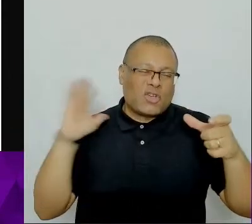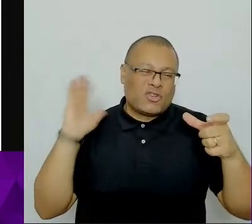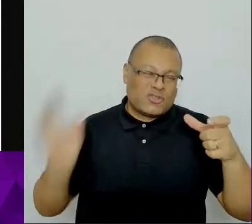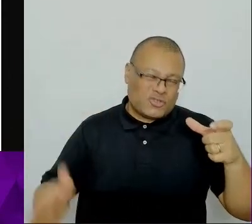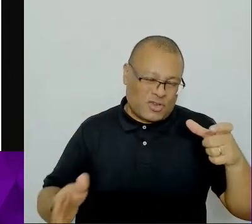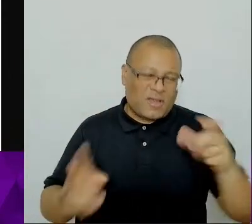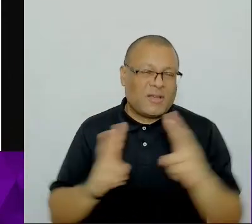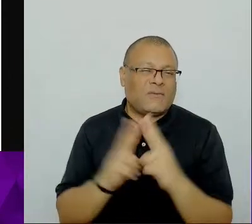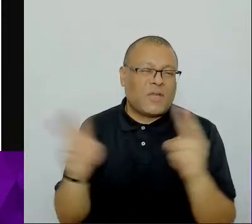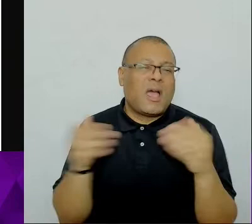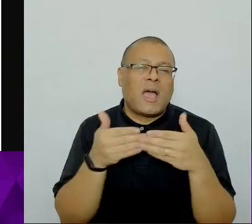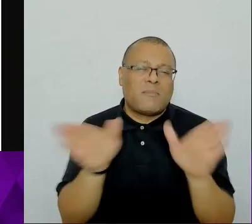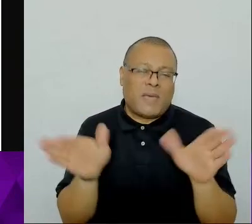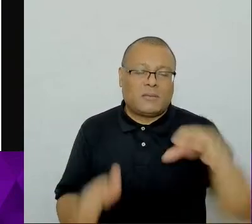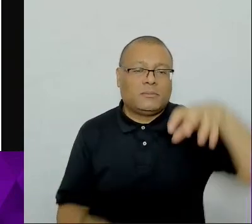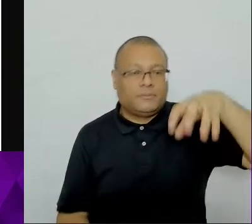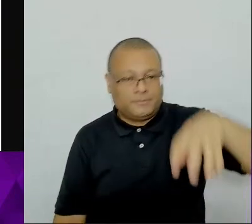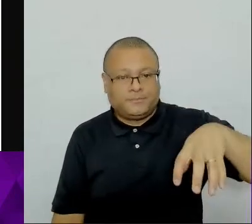eventualmente público,